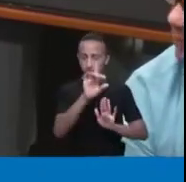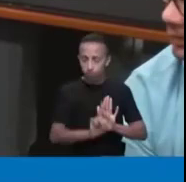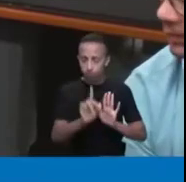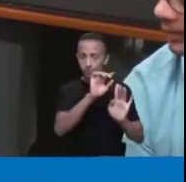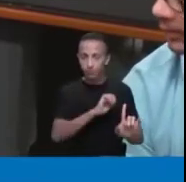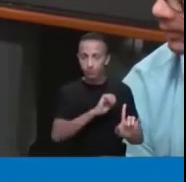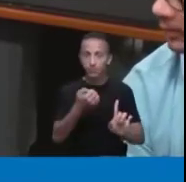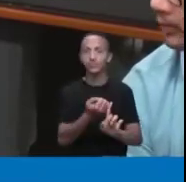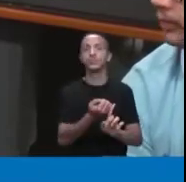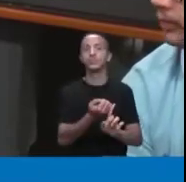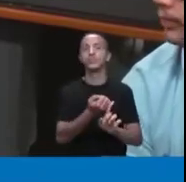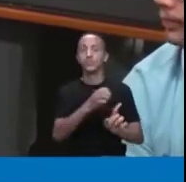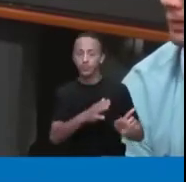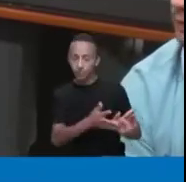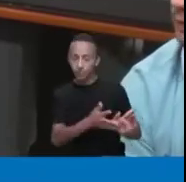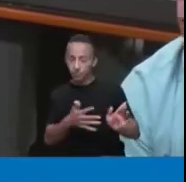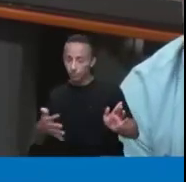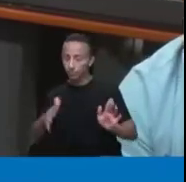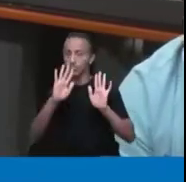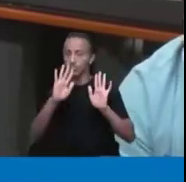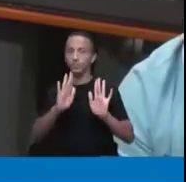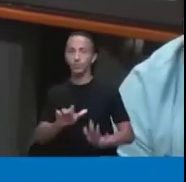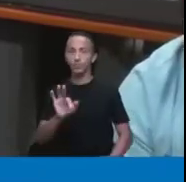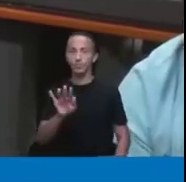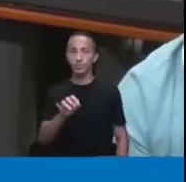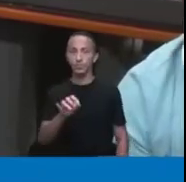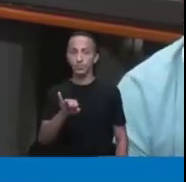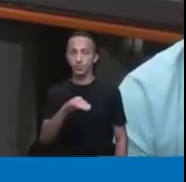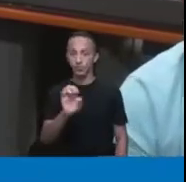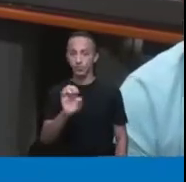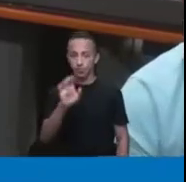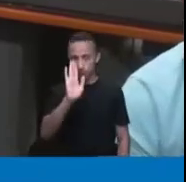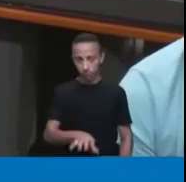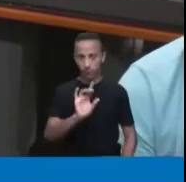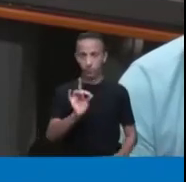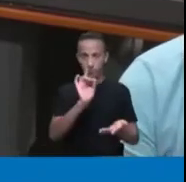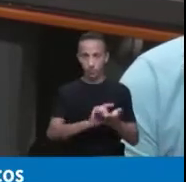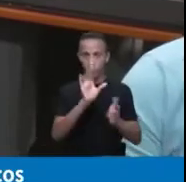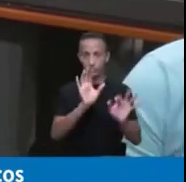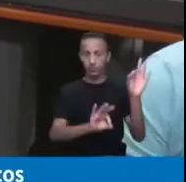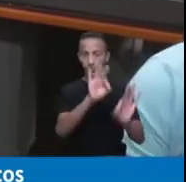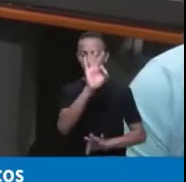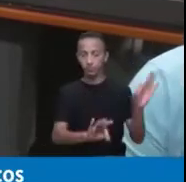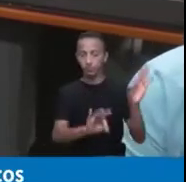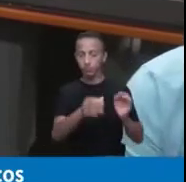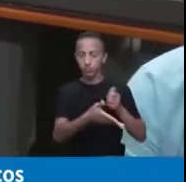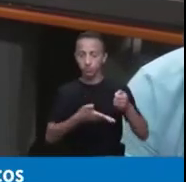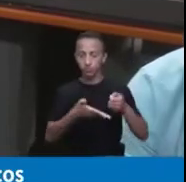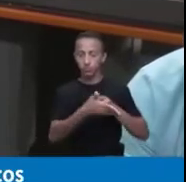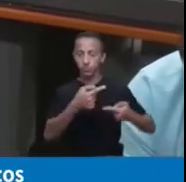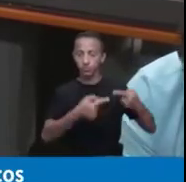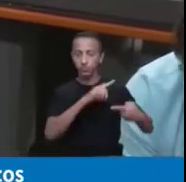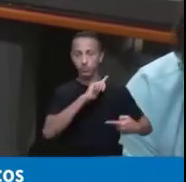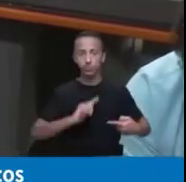Se a funcionalidade já estivesse efetivamente regulamentada e estruturada como eixo das políticas públicas, não